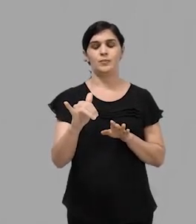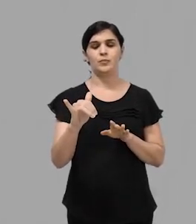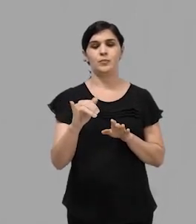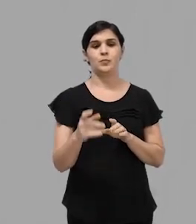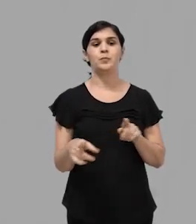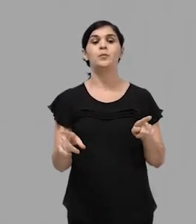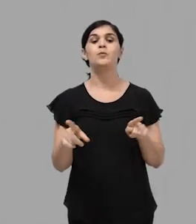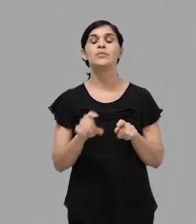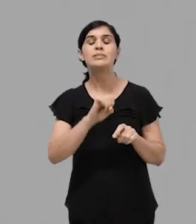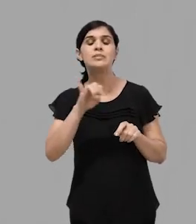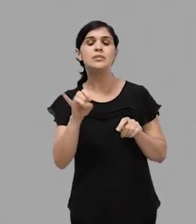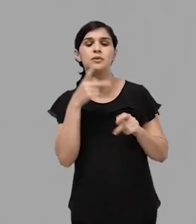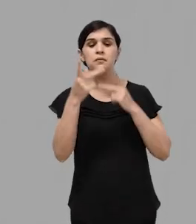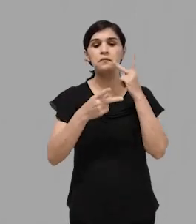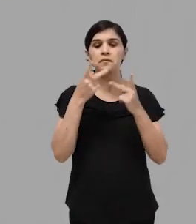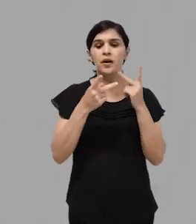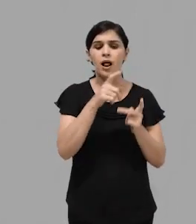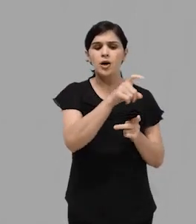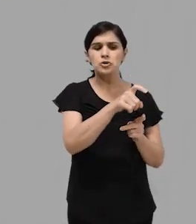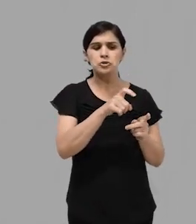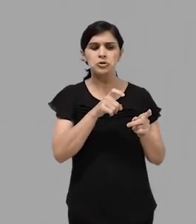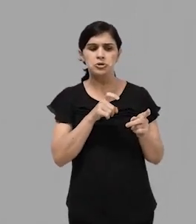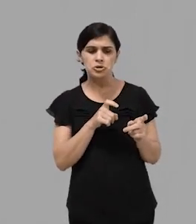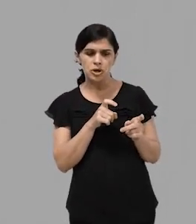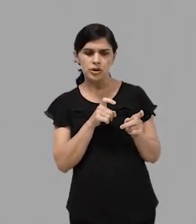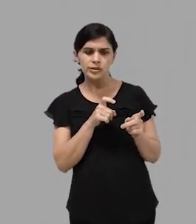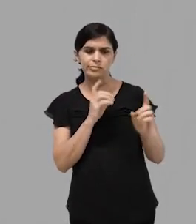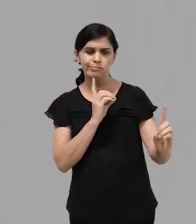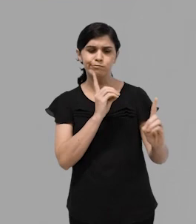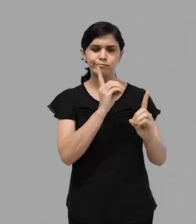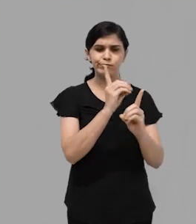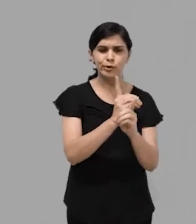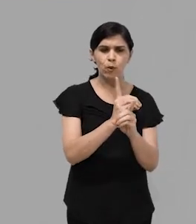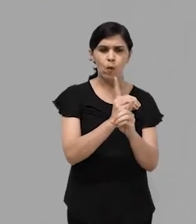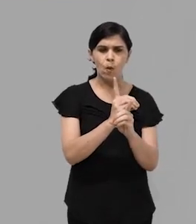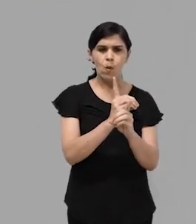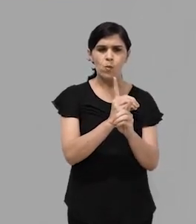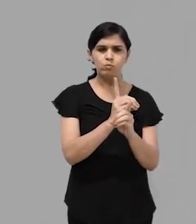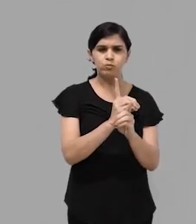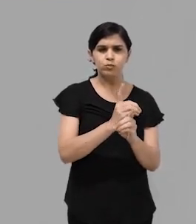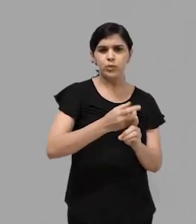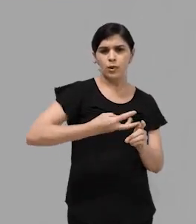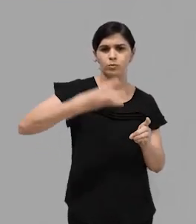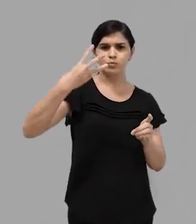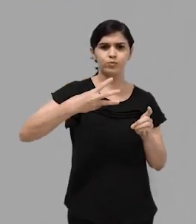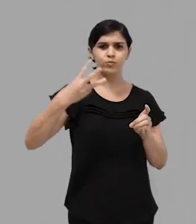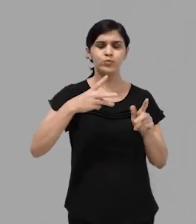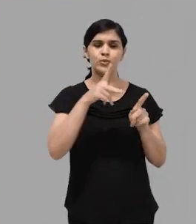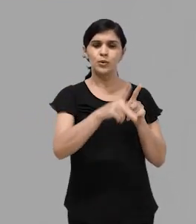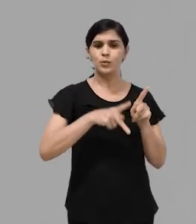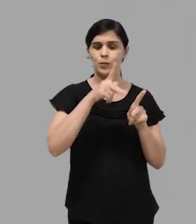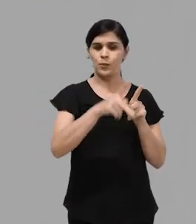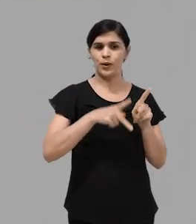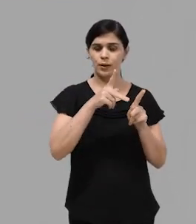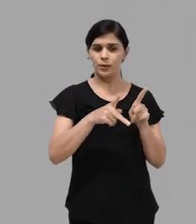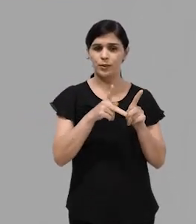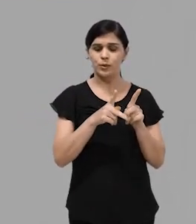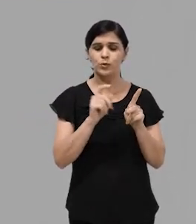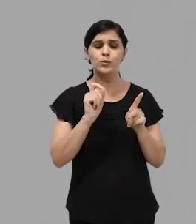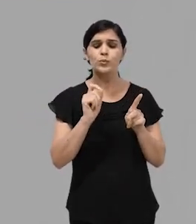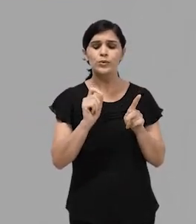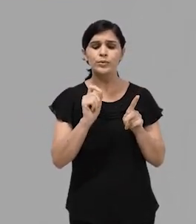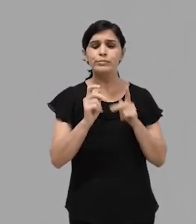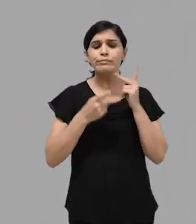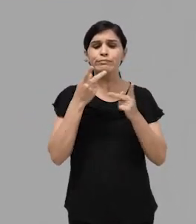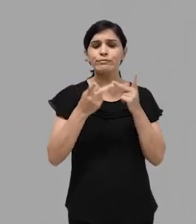um elemento X ele encontra-se no terceiro período, o que isso quer dizer? Quer dizer que ele apresenta